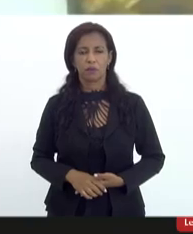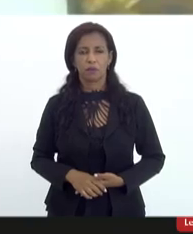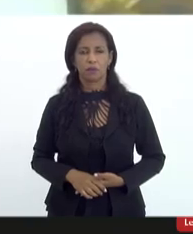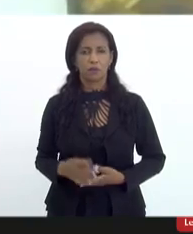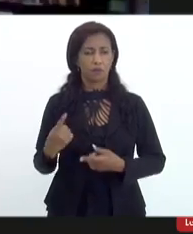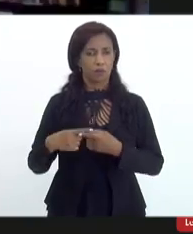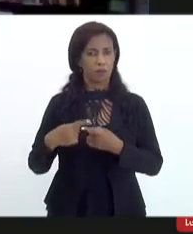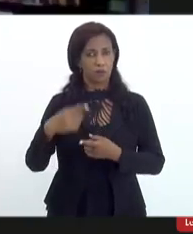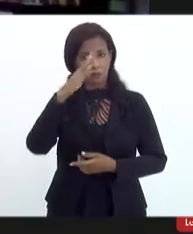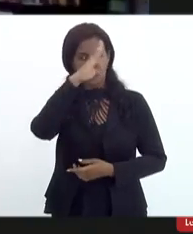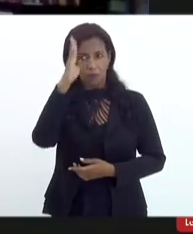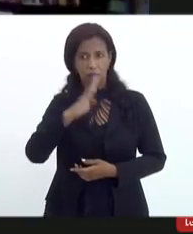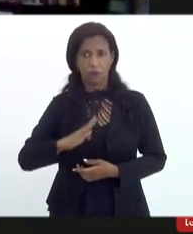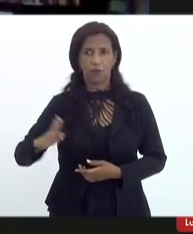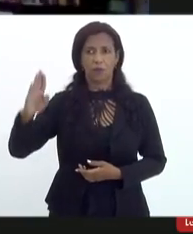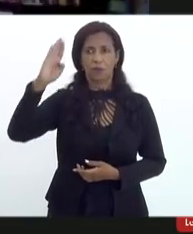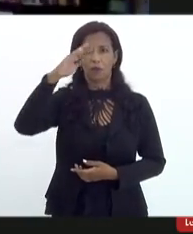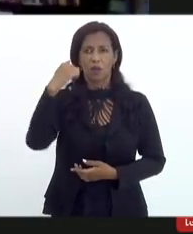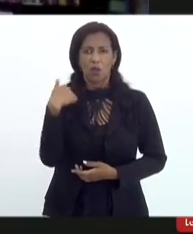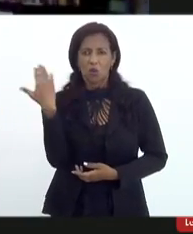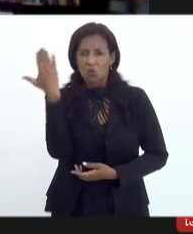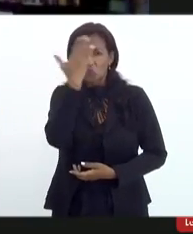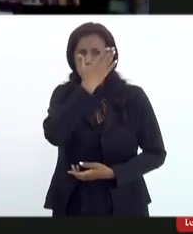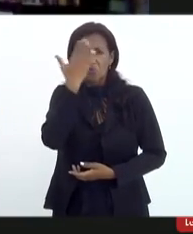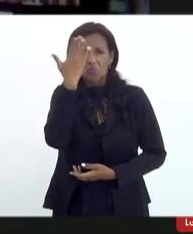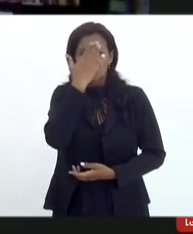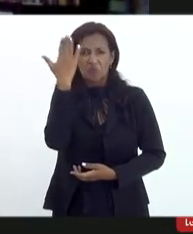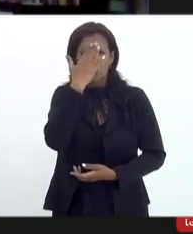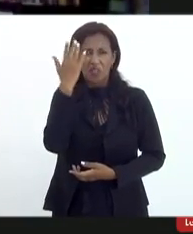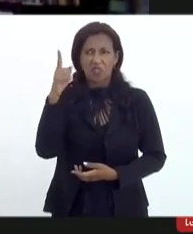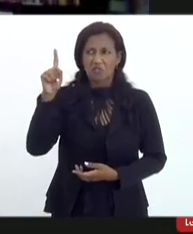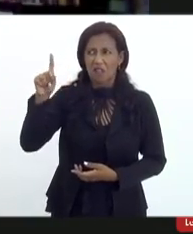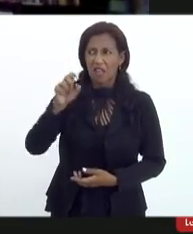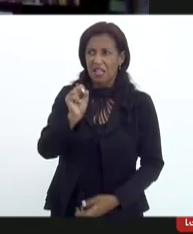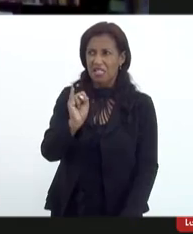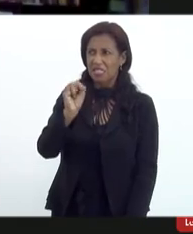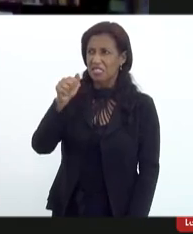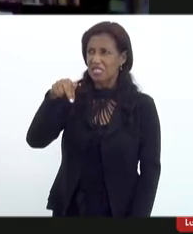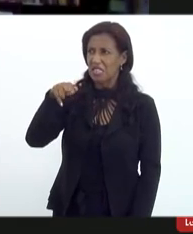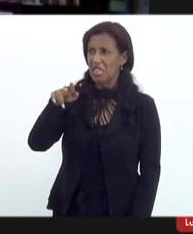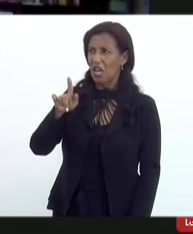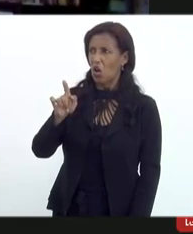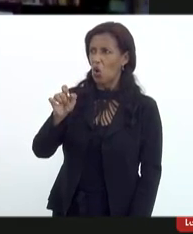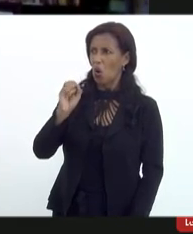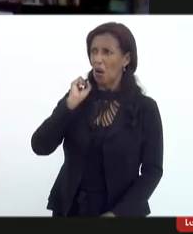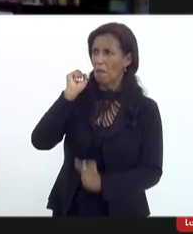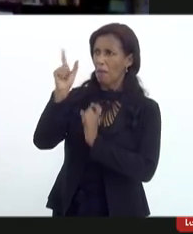Pois no Brasil eu não vejo sinagogas sendo atacadas.